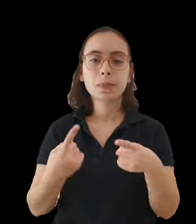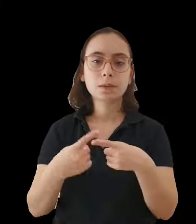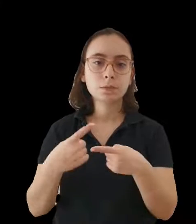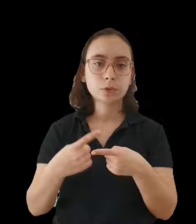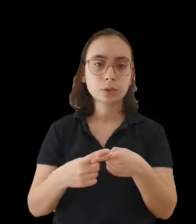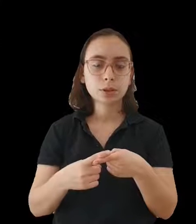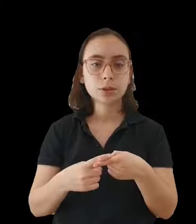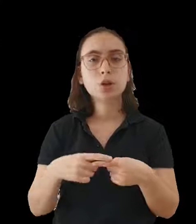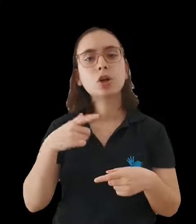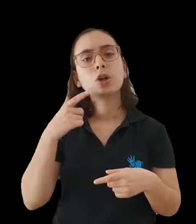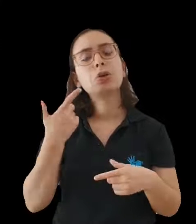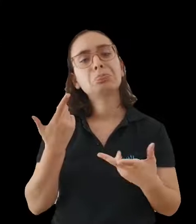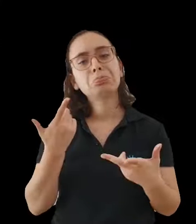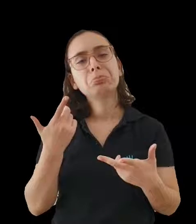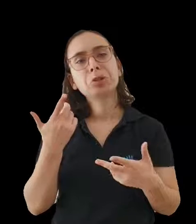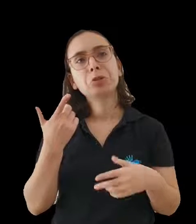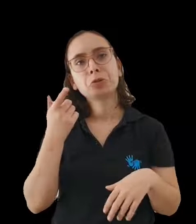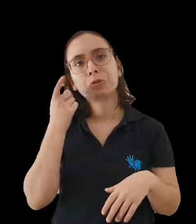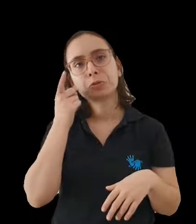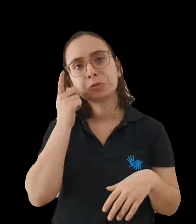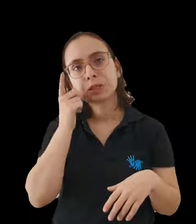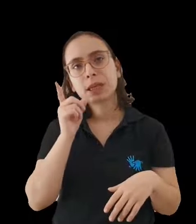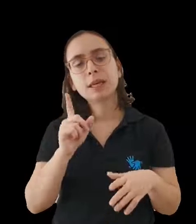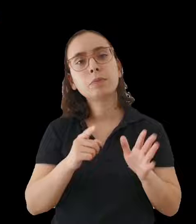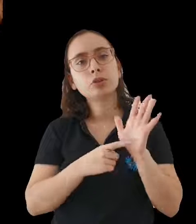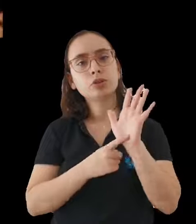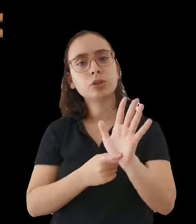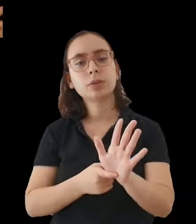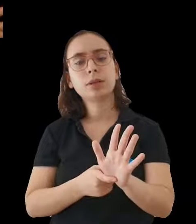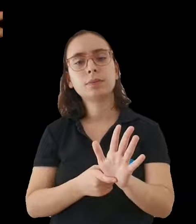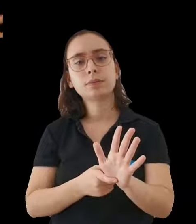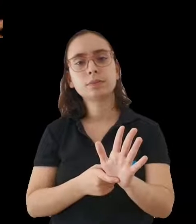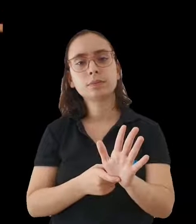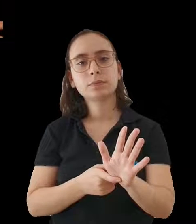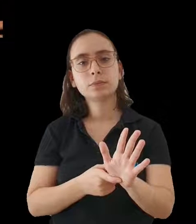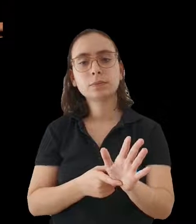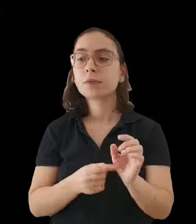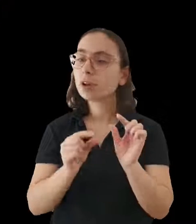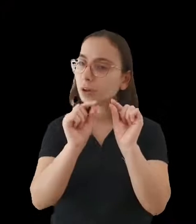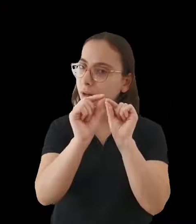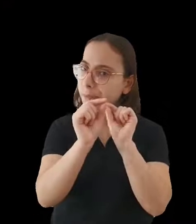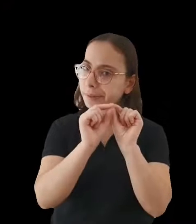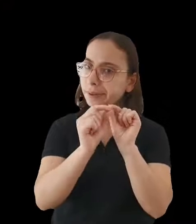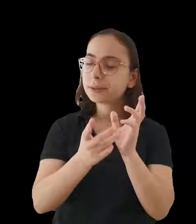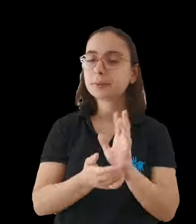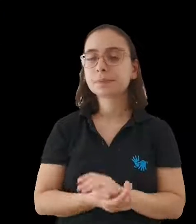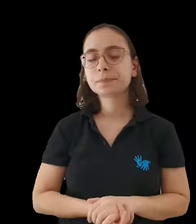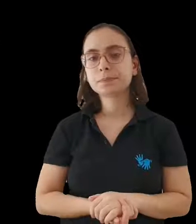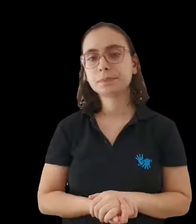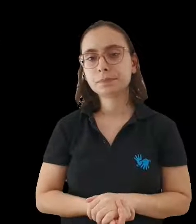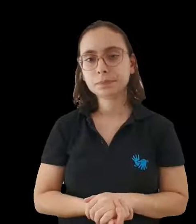consegue mostrar para quem está aqui olhando qual é o nosso adereço, certo? Entenderam?